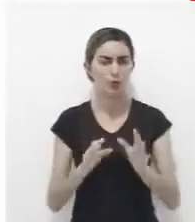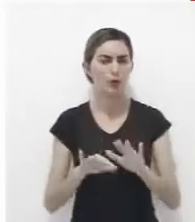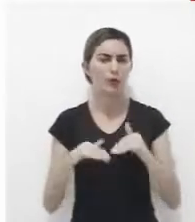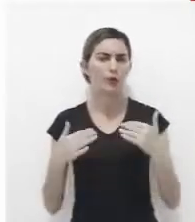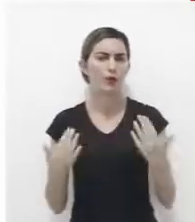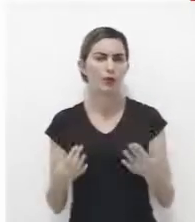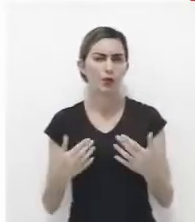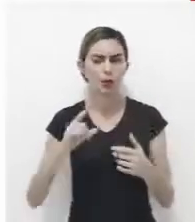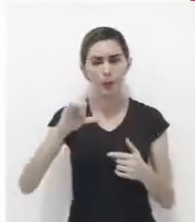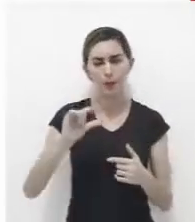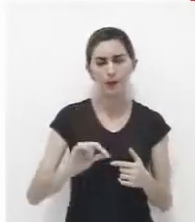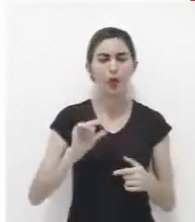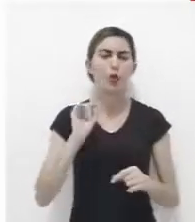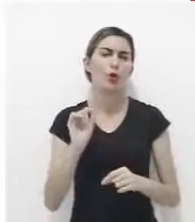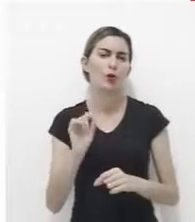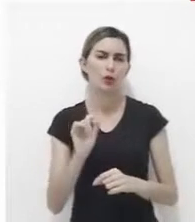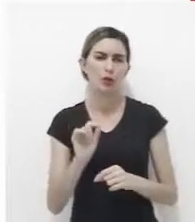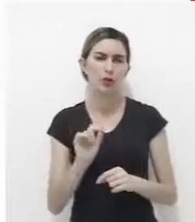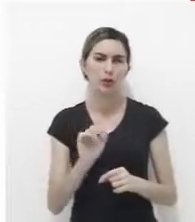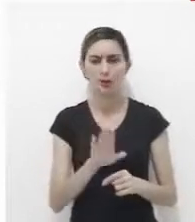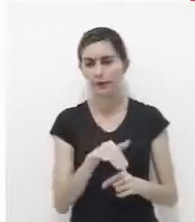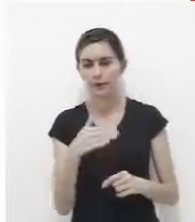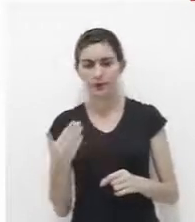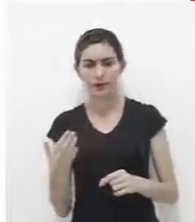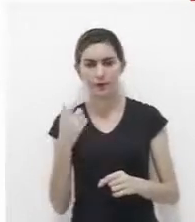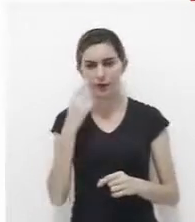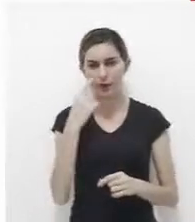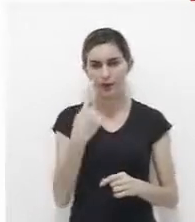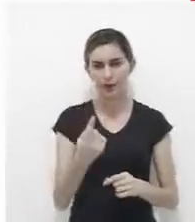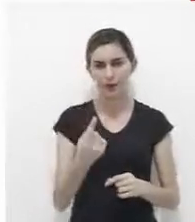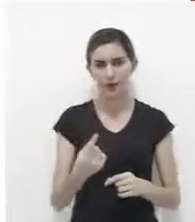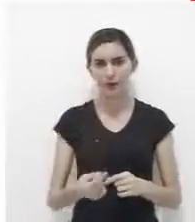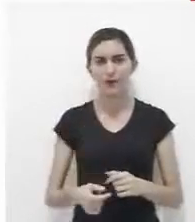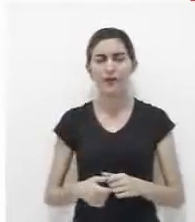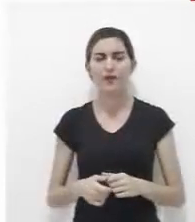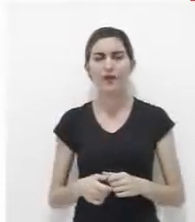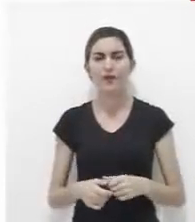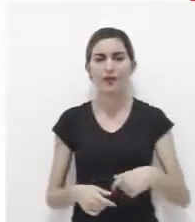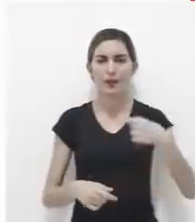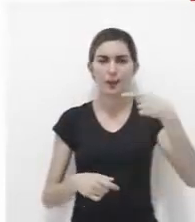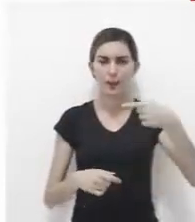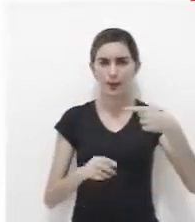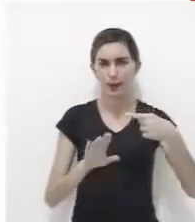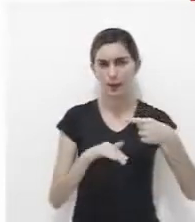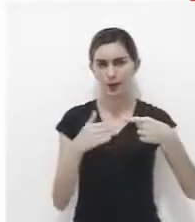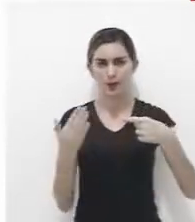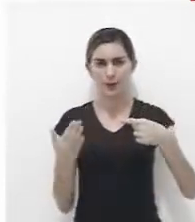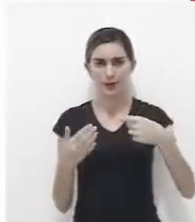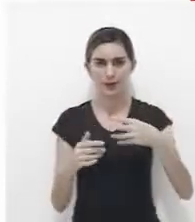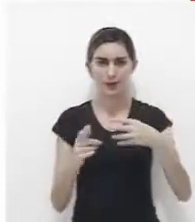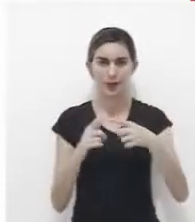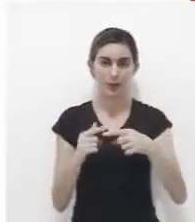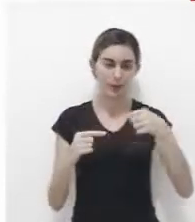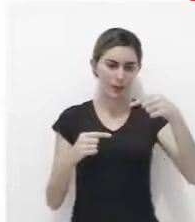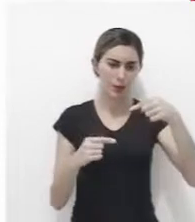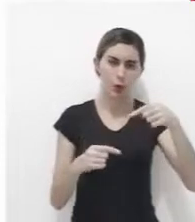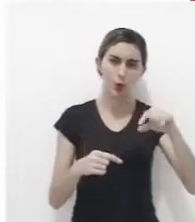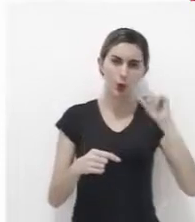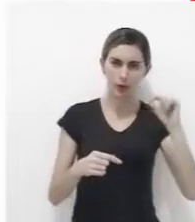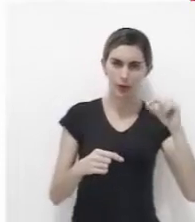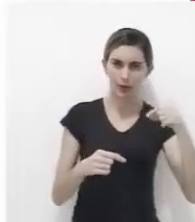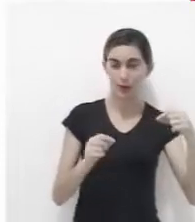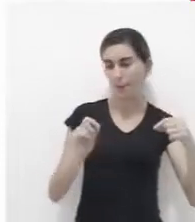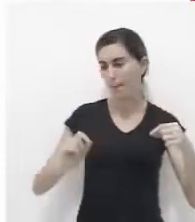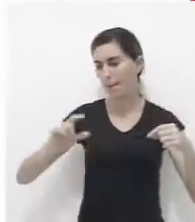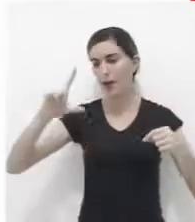como, então, o menor que à esquerda da sua tela, tá? E o maior que à direita da